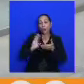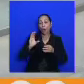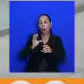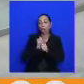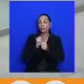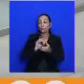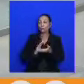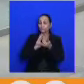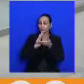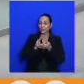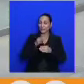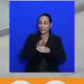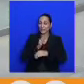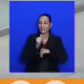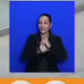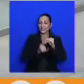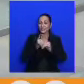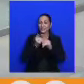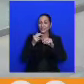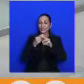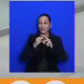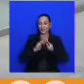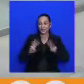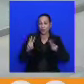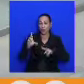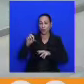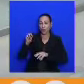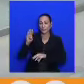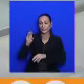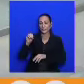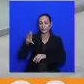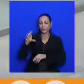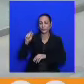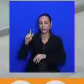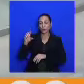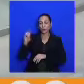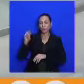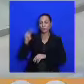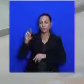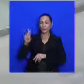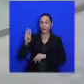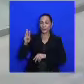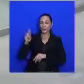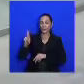prêmio está acumulado acessando loterias.caixa.gov.br.